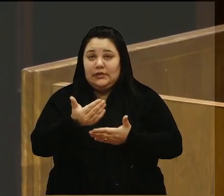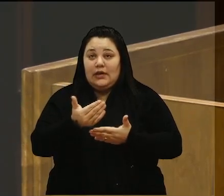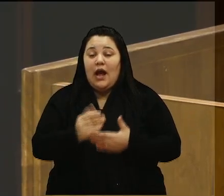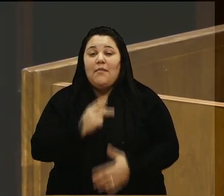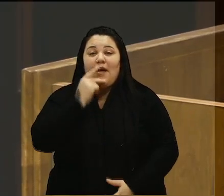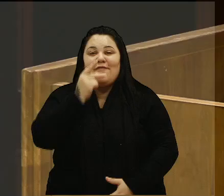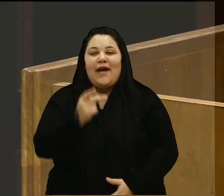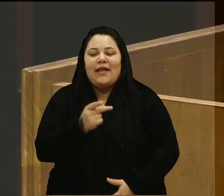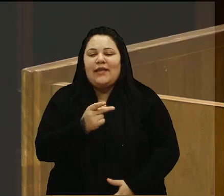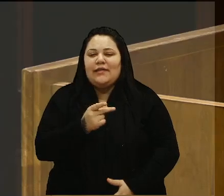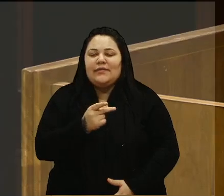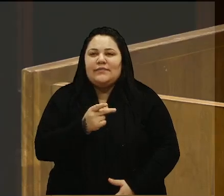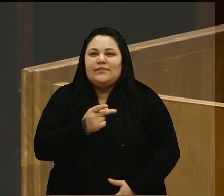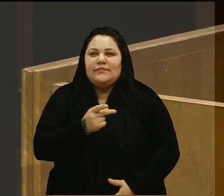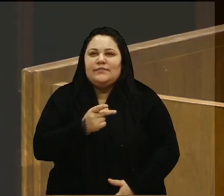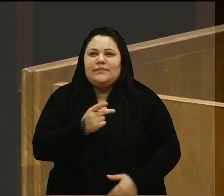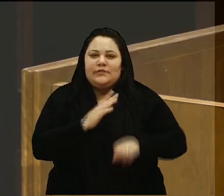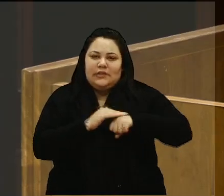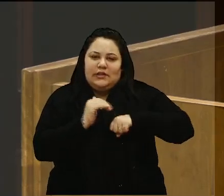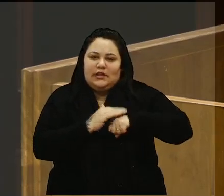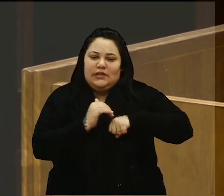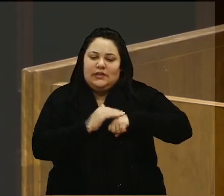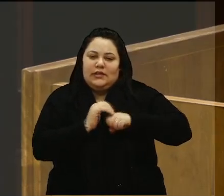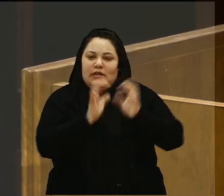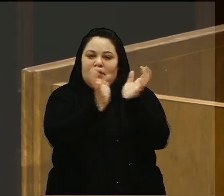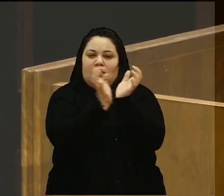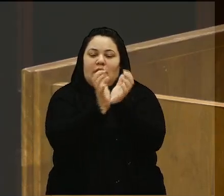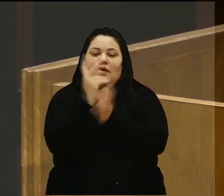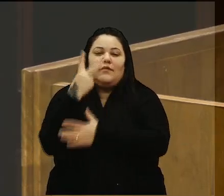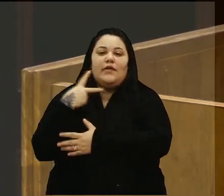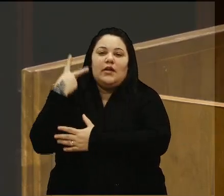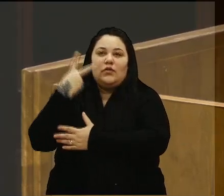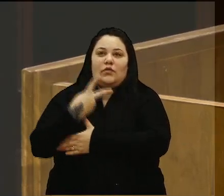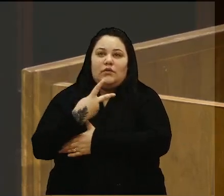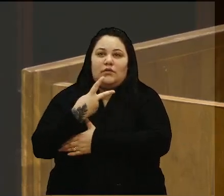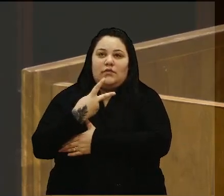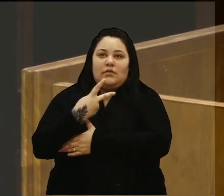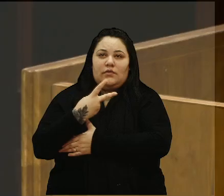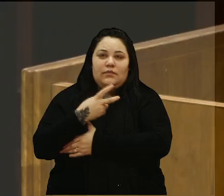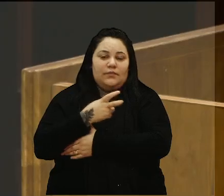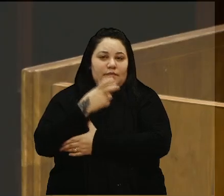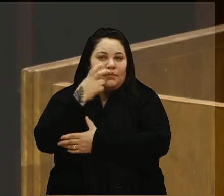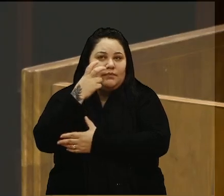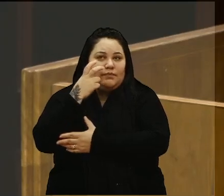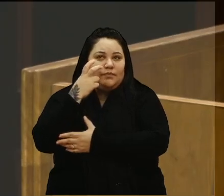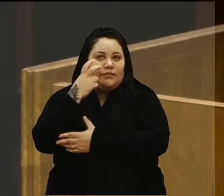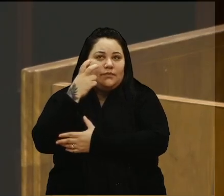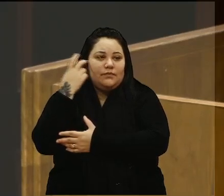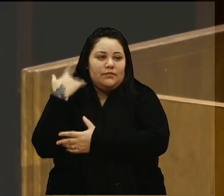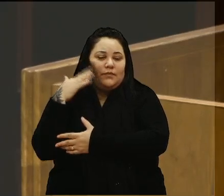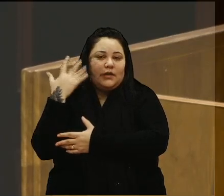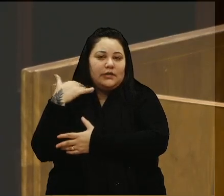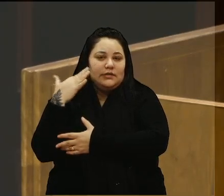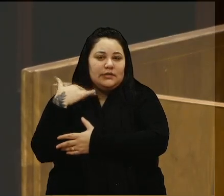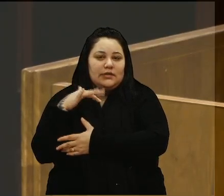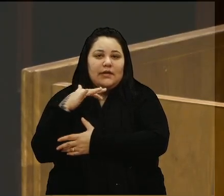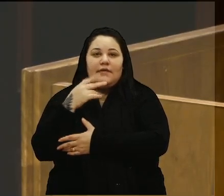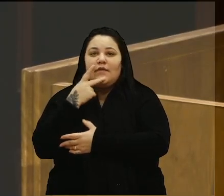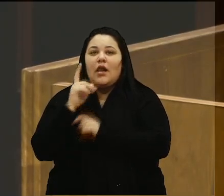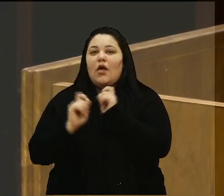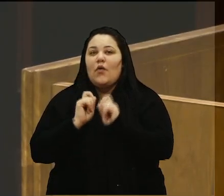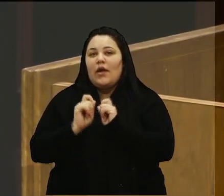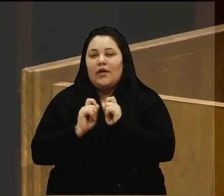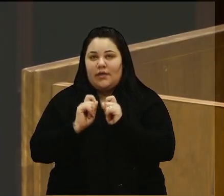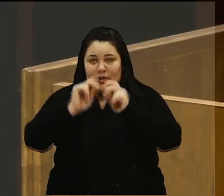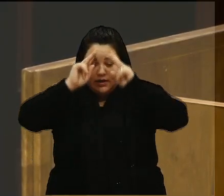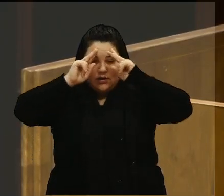feita pela nobre colega vereadora Andressa Marques, que disse que reconhece